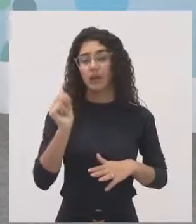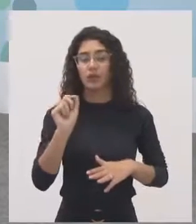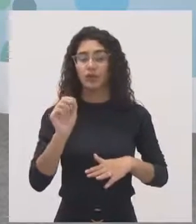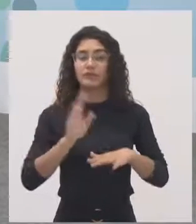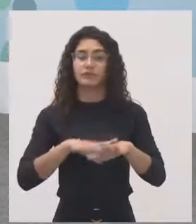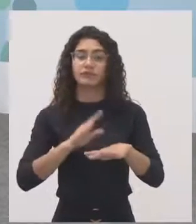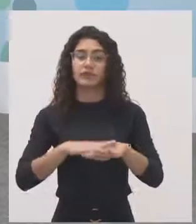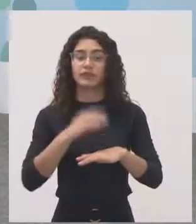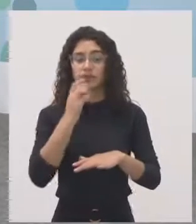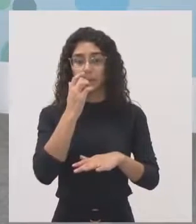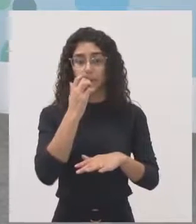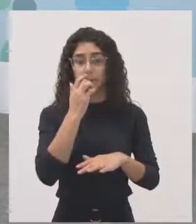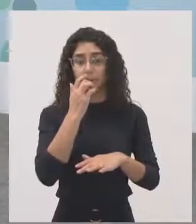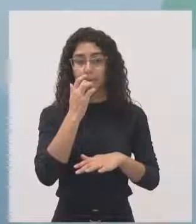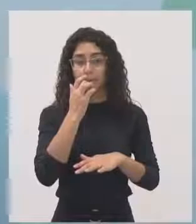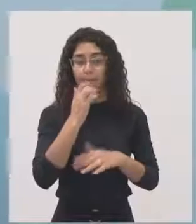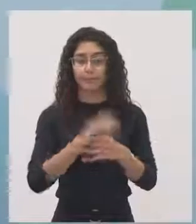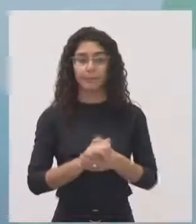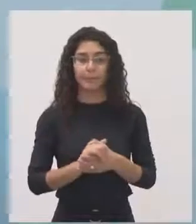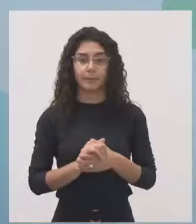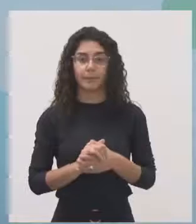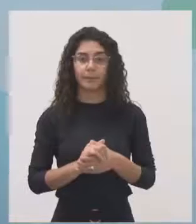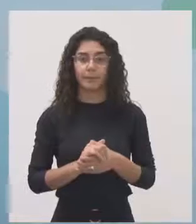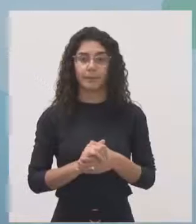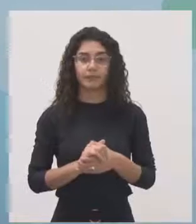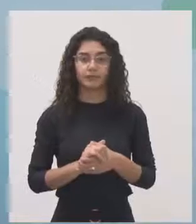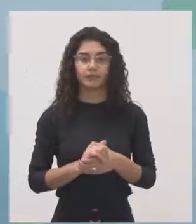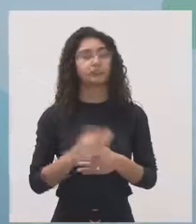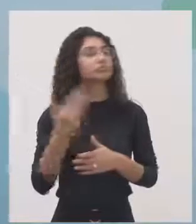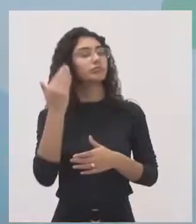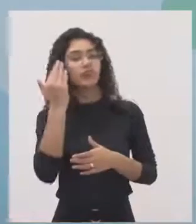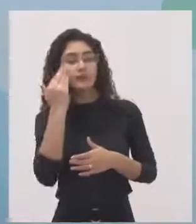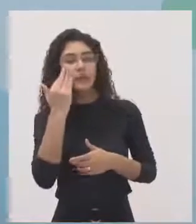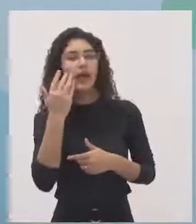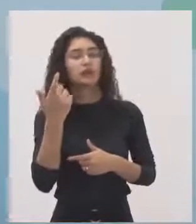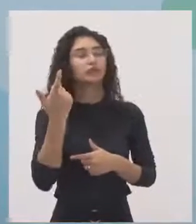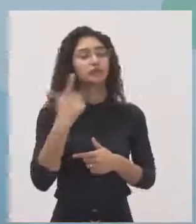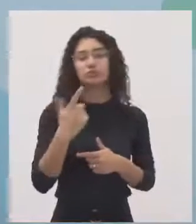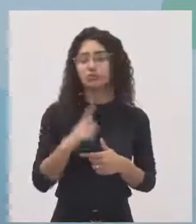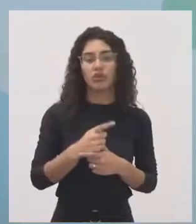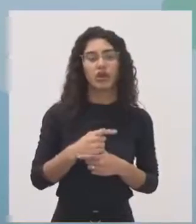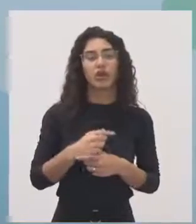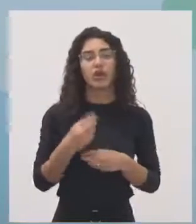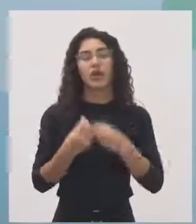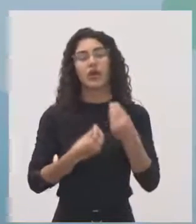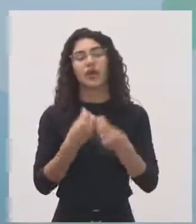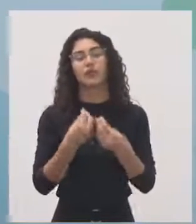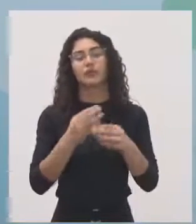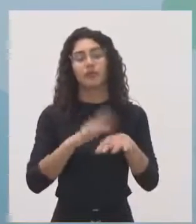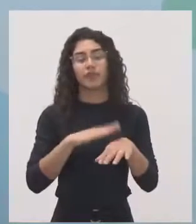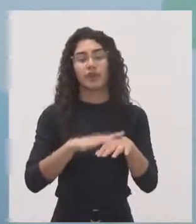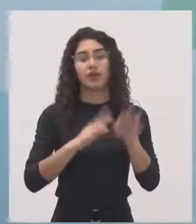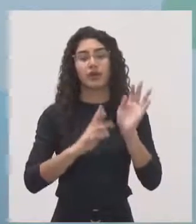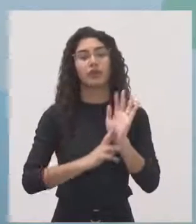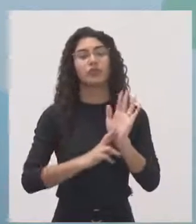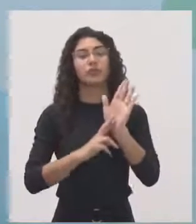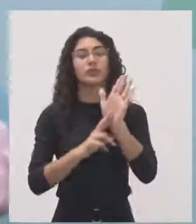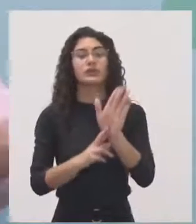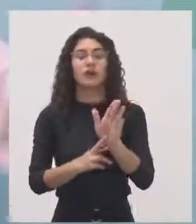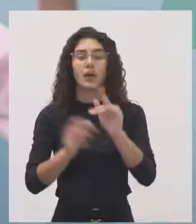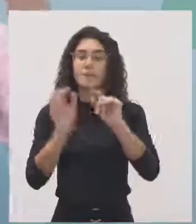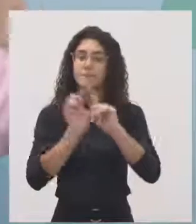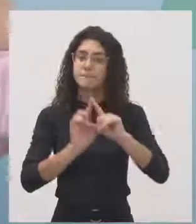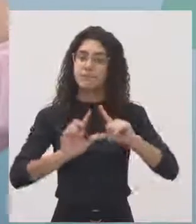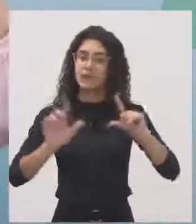essa questão, não tinha como, ou não tinha conhecimento, enfim, desse recurso de mostrar a